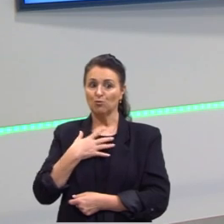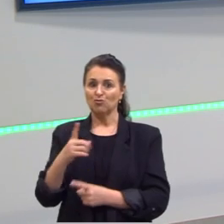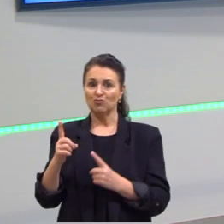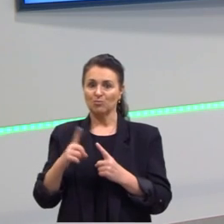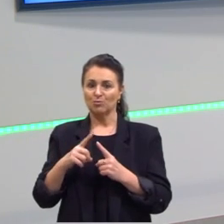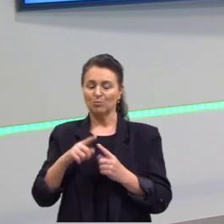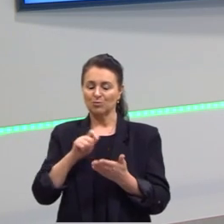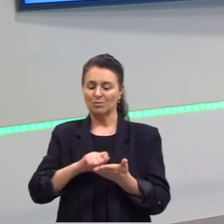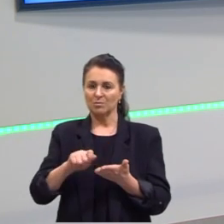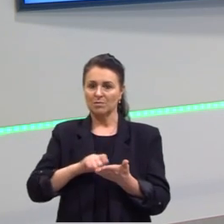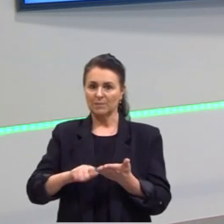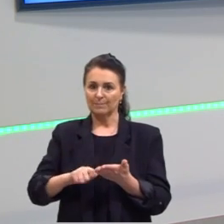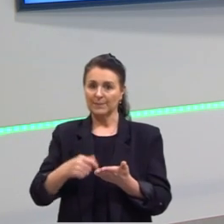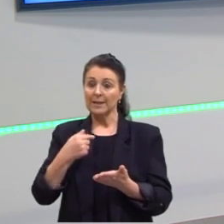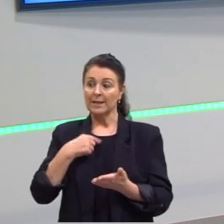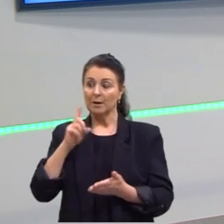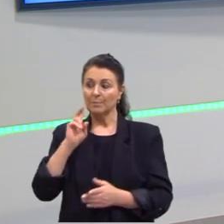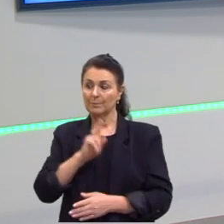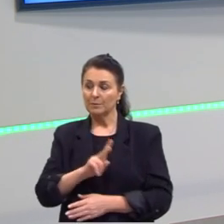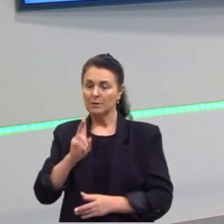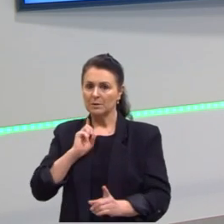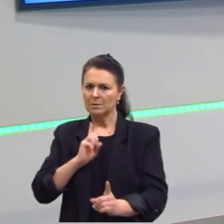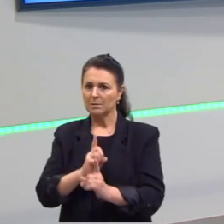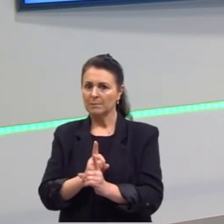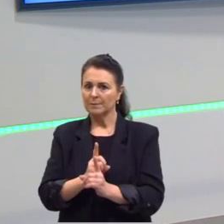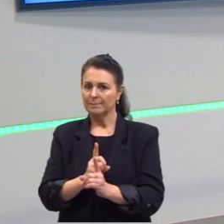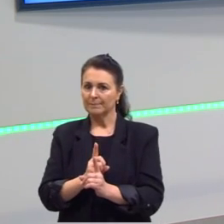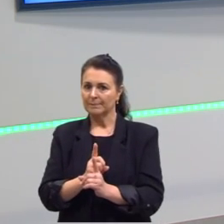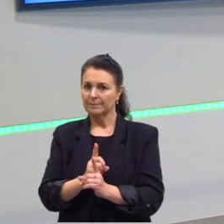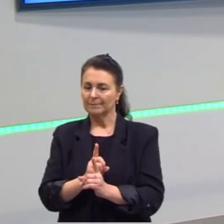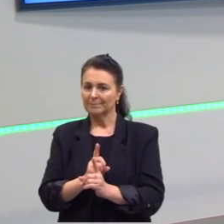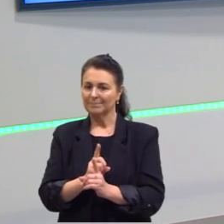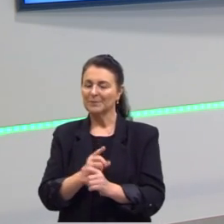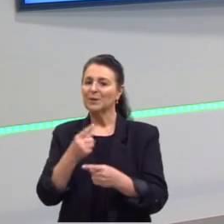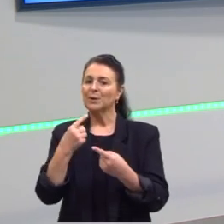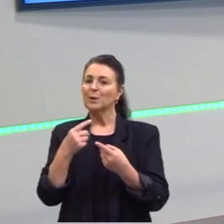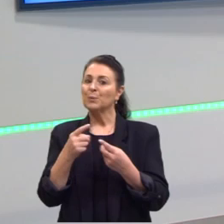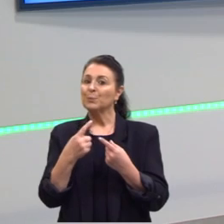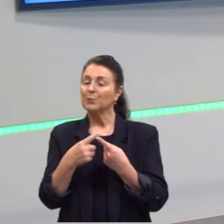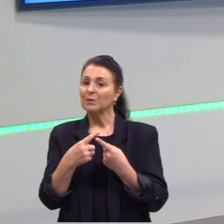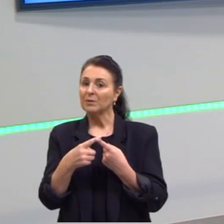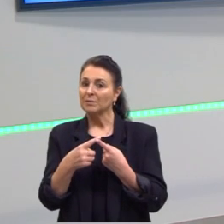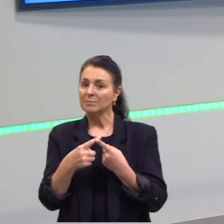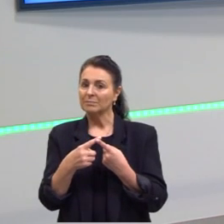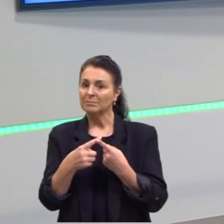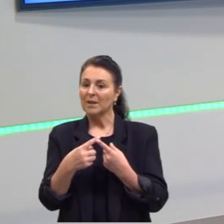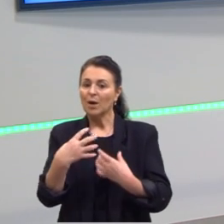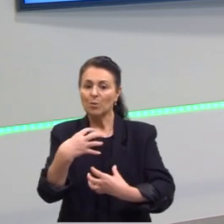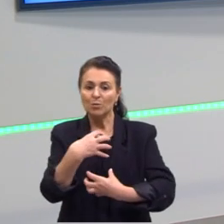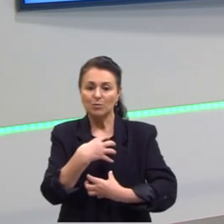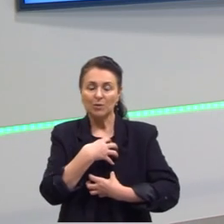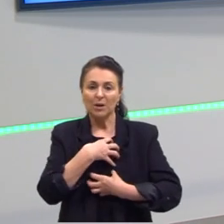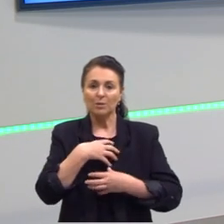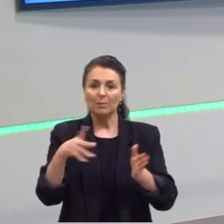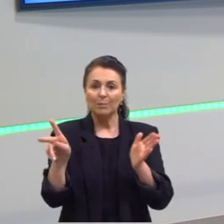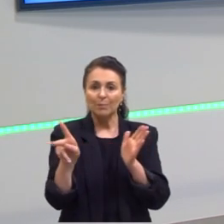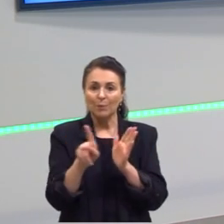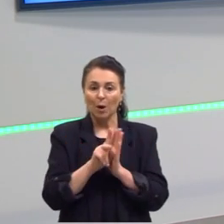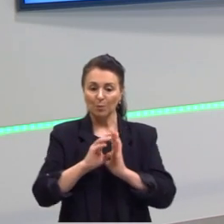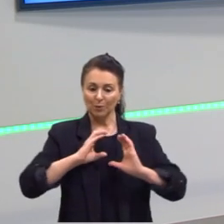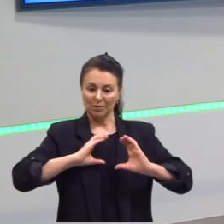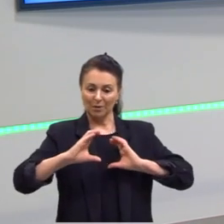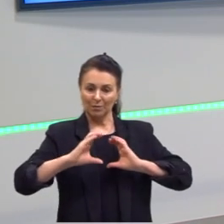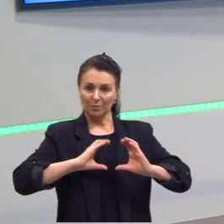e ela ia descobrir se eu fizesse um trabalho para um colega por que isso tem a ver com como a gente se comunica